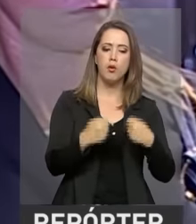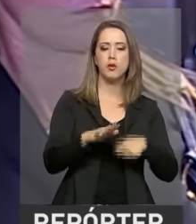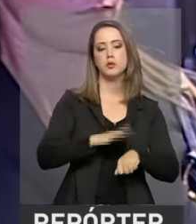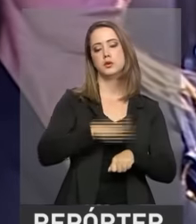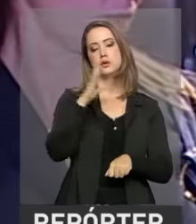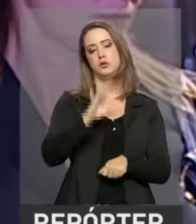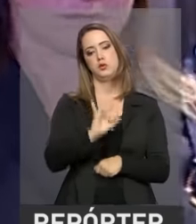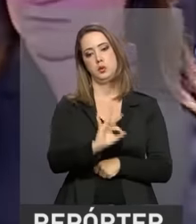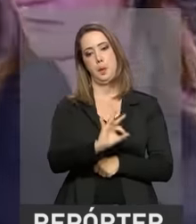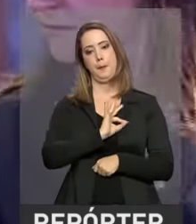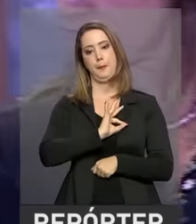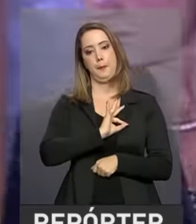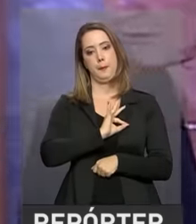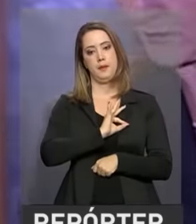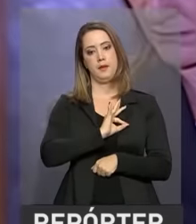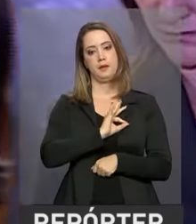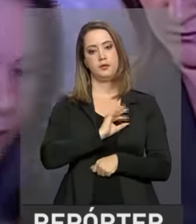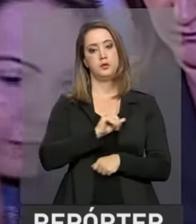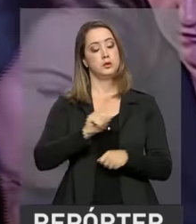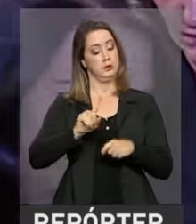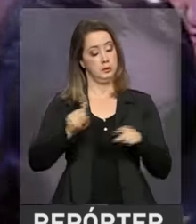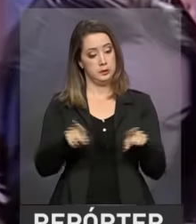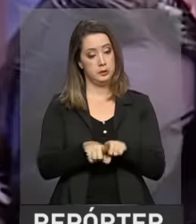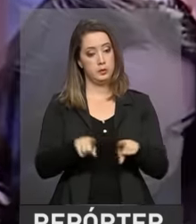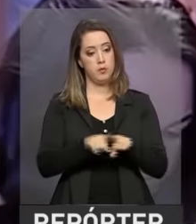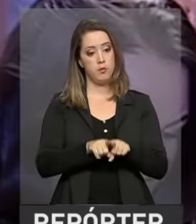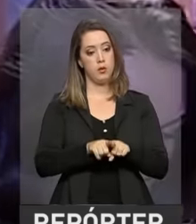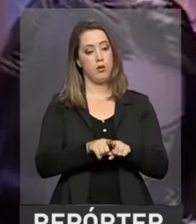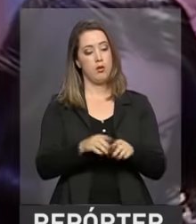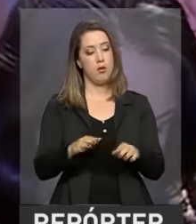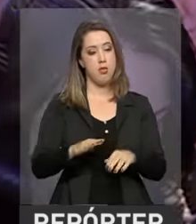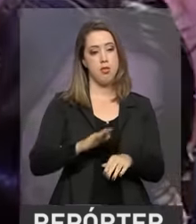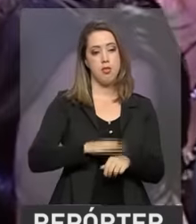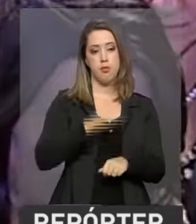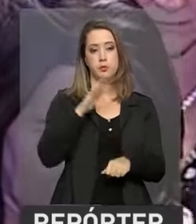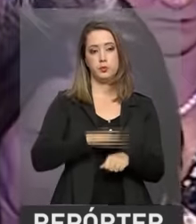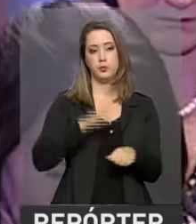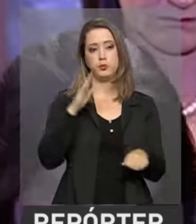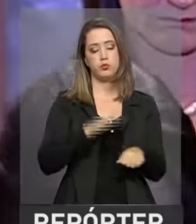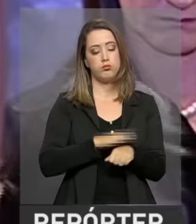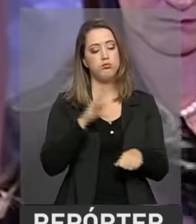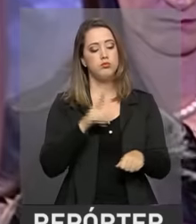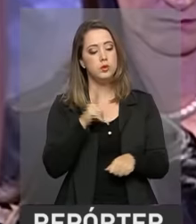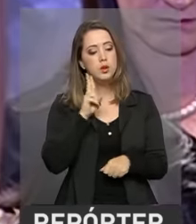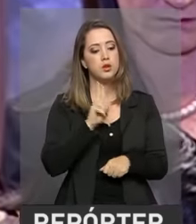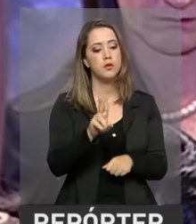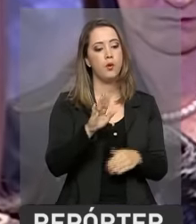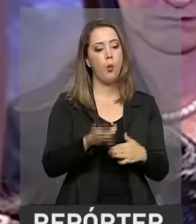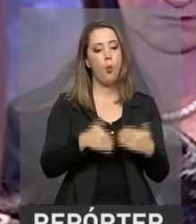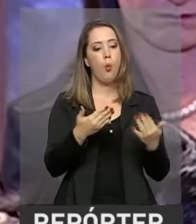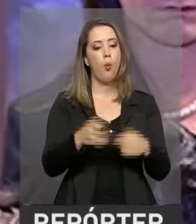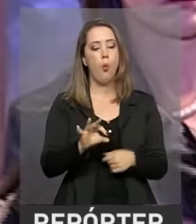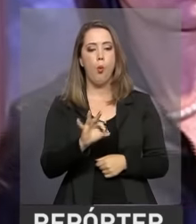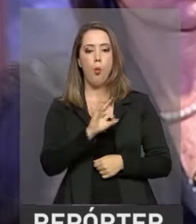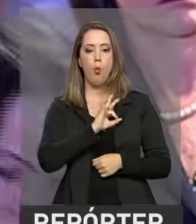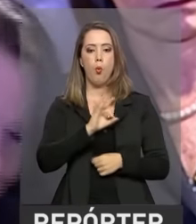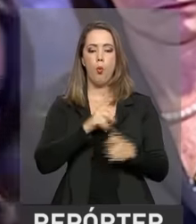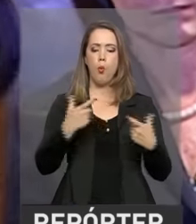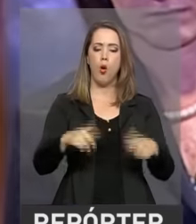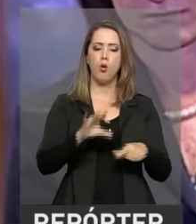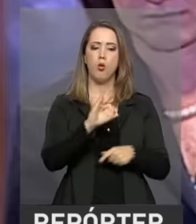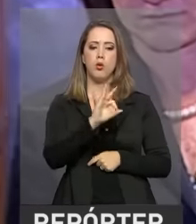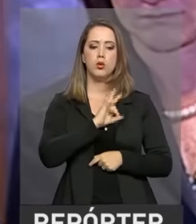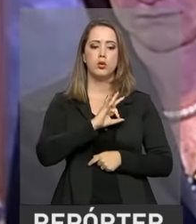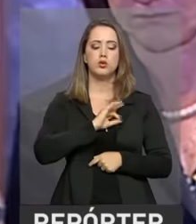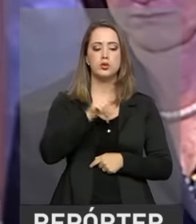regiões e ao mesmo tempo aumentar o efetivo nas horas de folga das delegacias de defesa da mulher